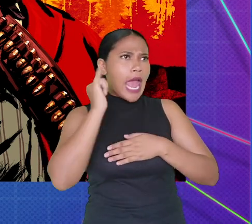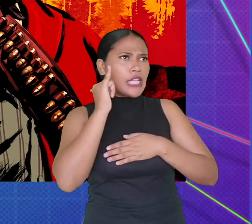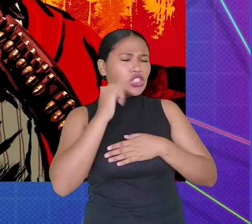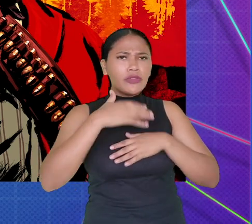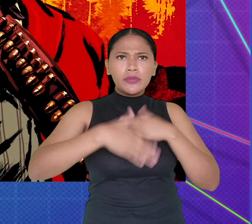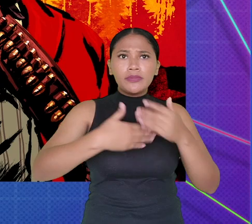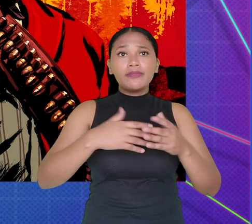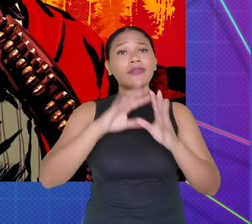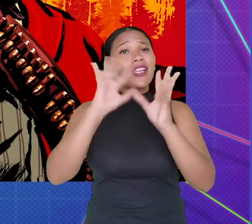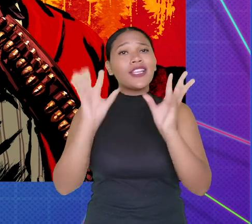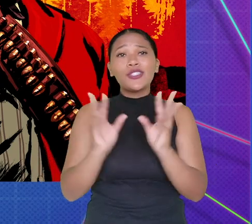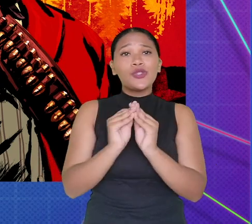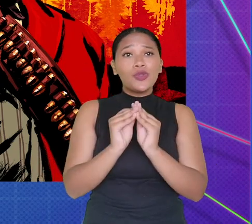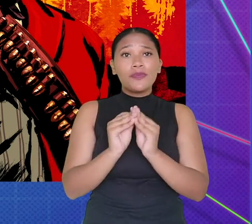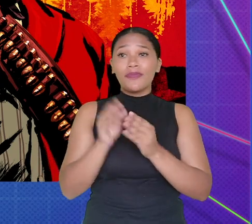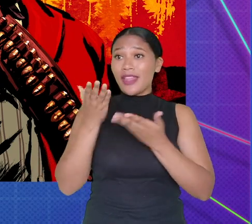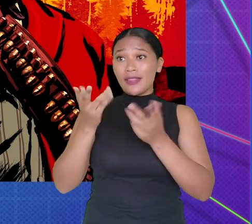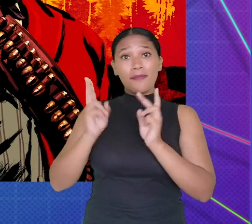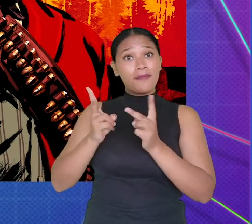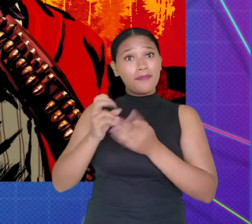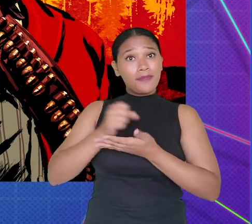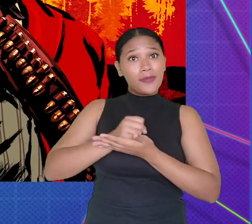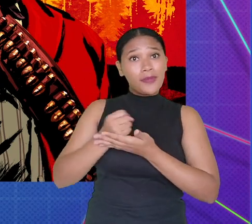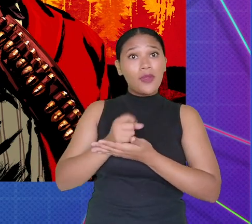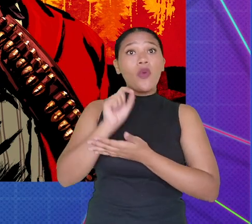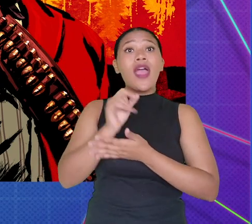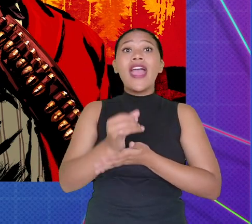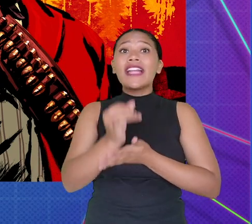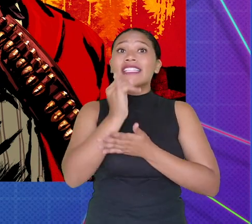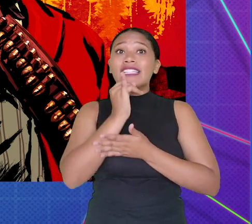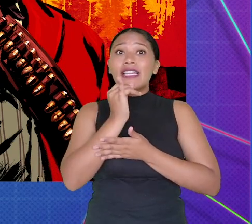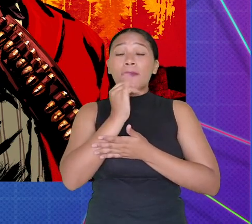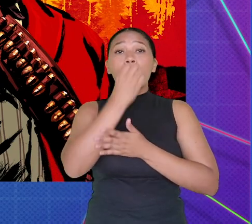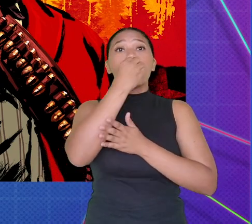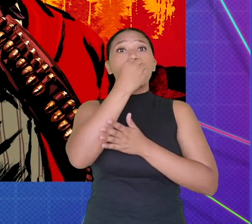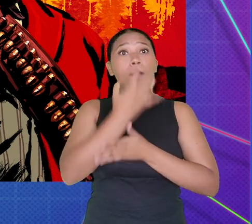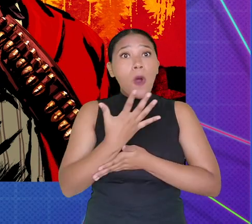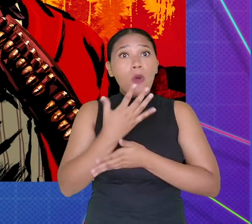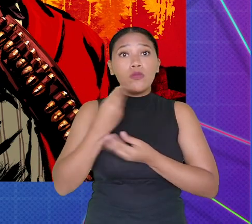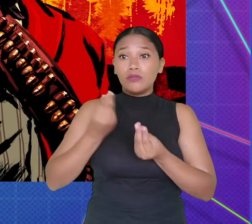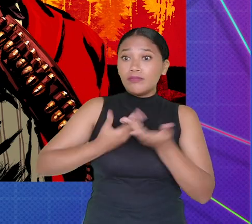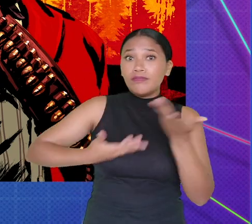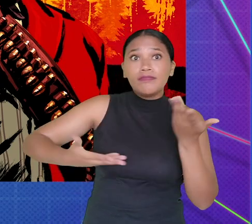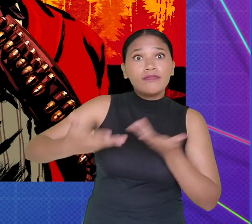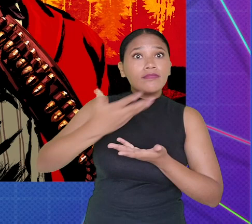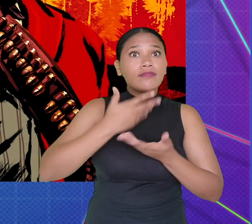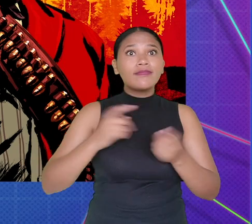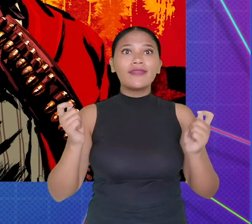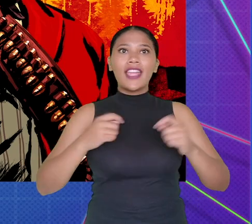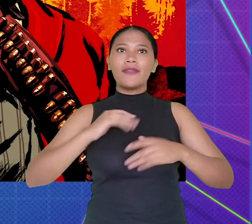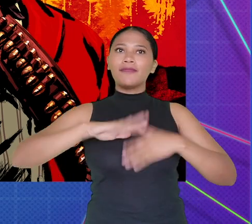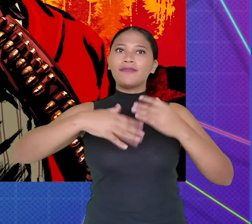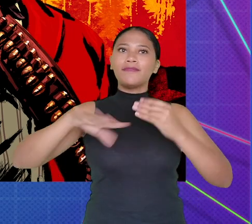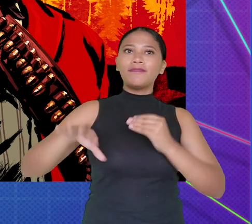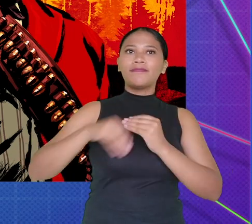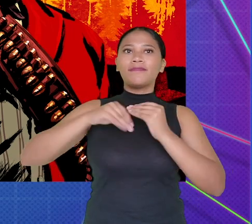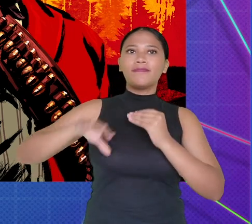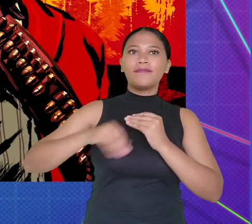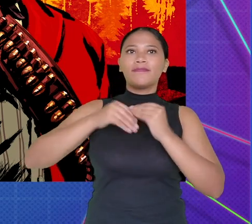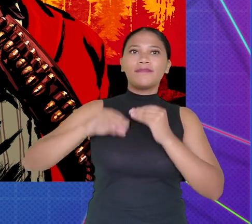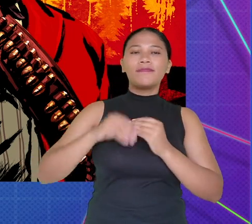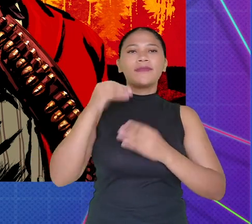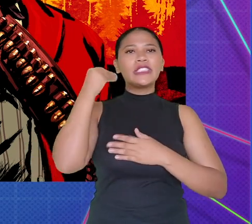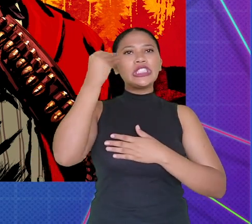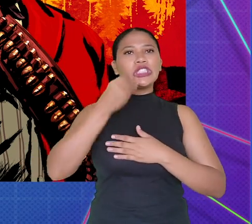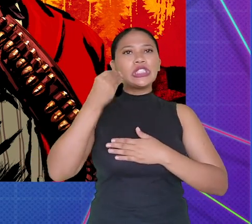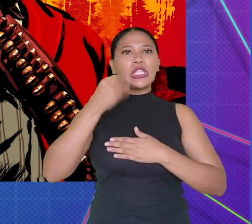sua própria narrativa. Em resumo, Red Dead Redemption 2 é um exemplo muito bom de como as interações orgânicas podem enriquecer